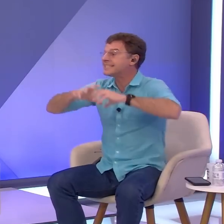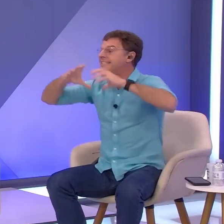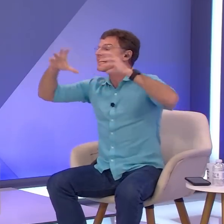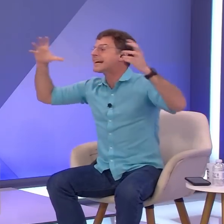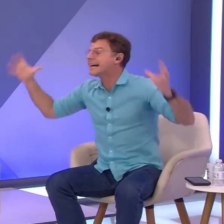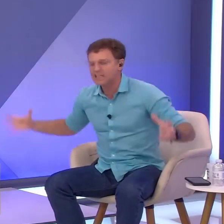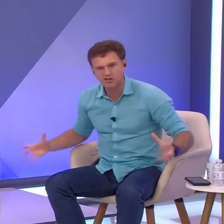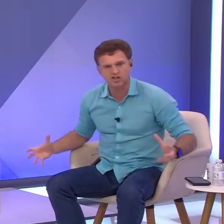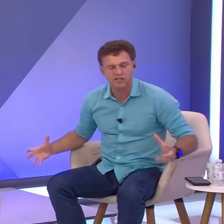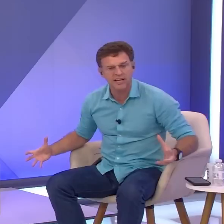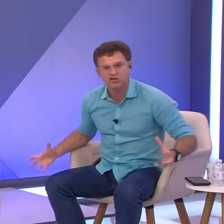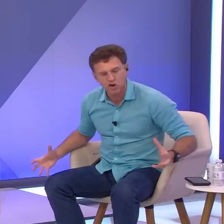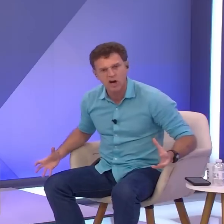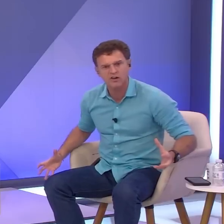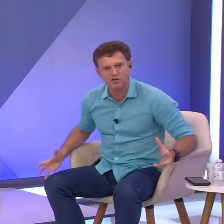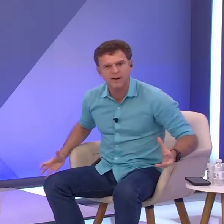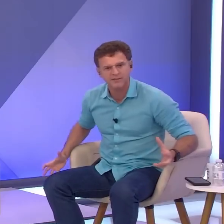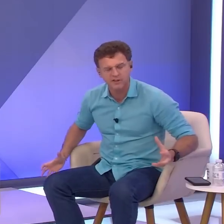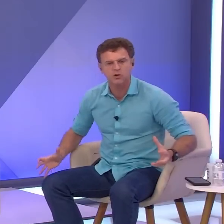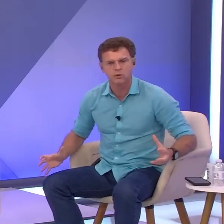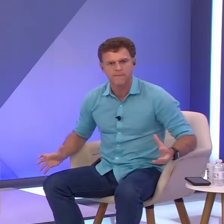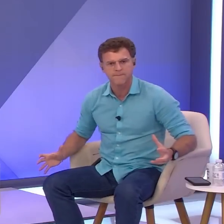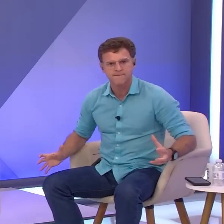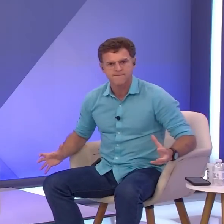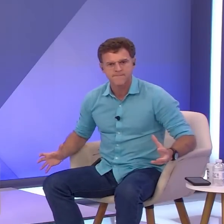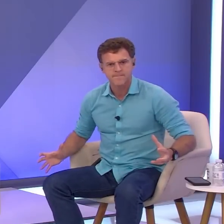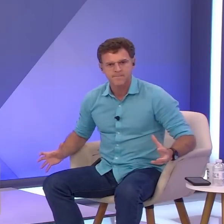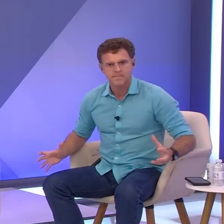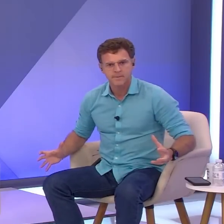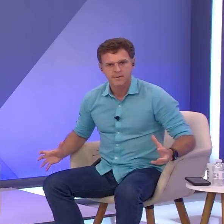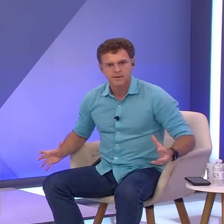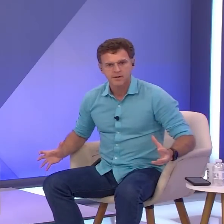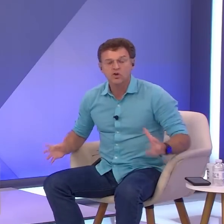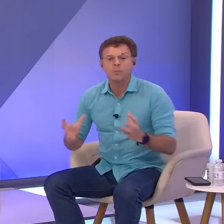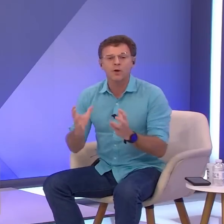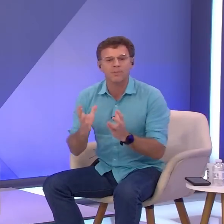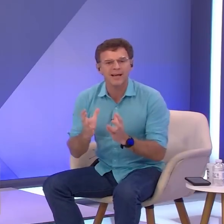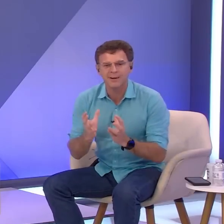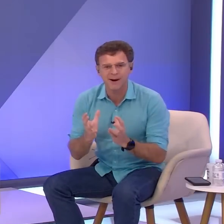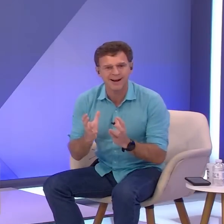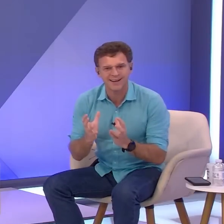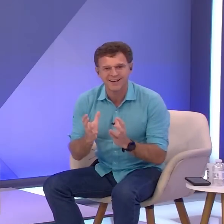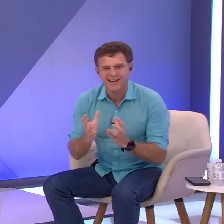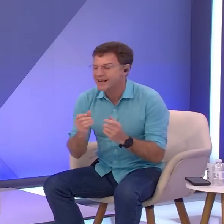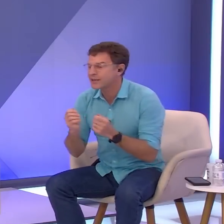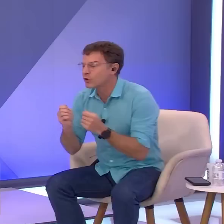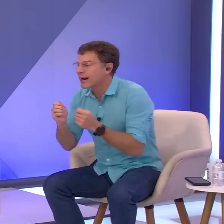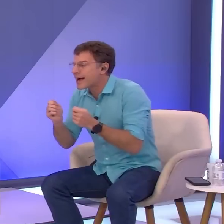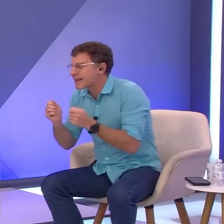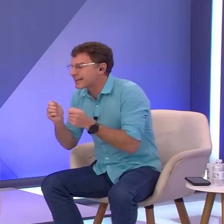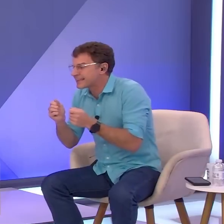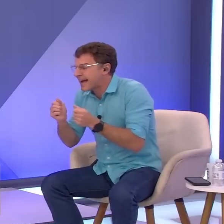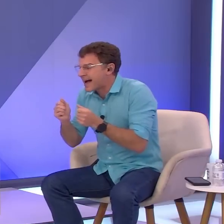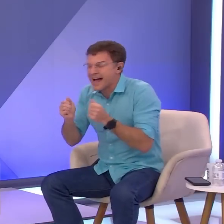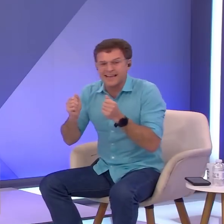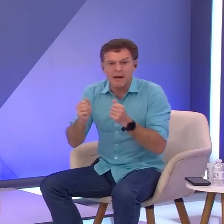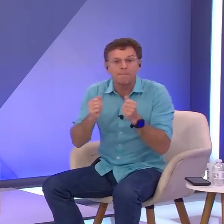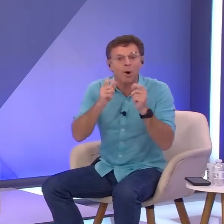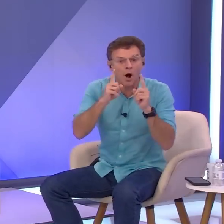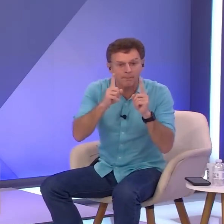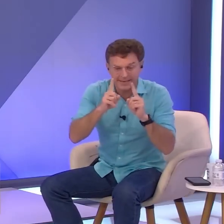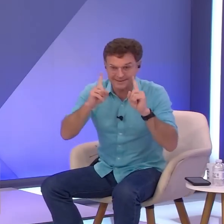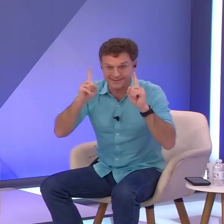indústria gigante das drogas no Brasil. E o problema é que o cara que está